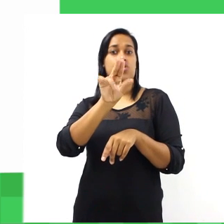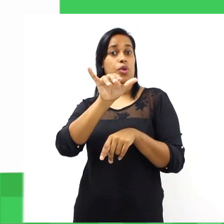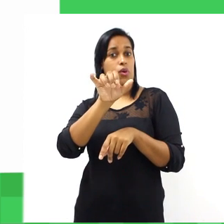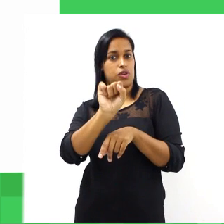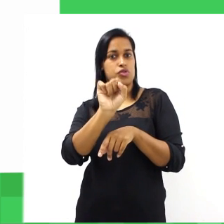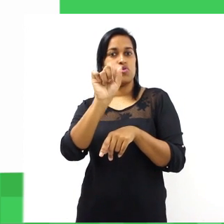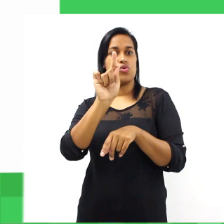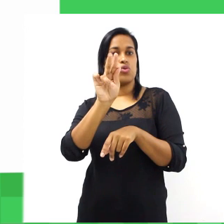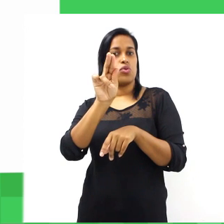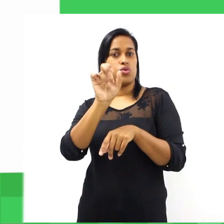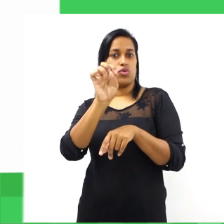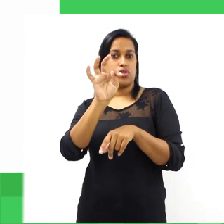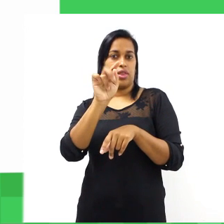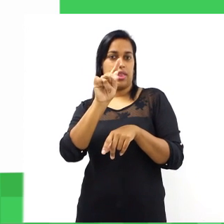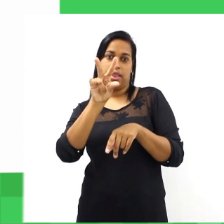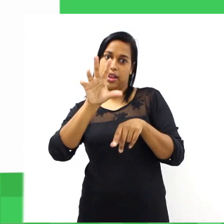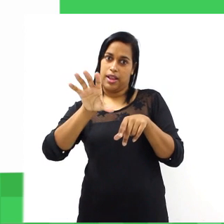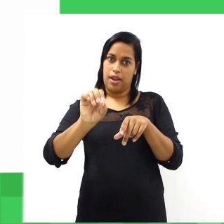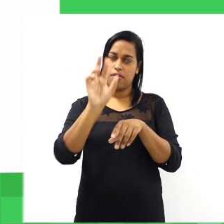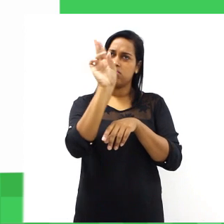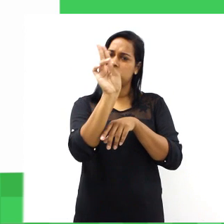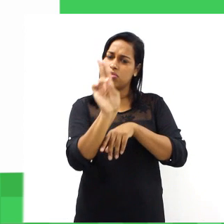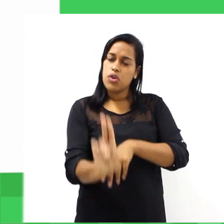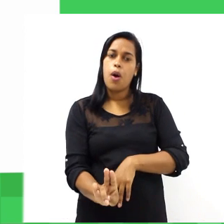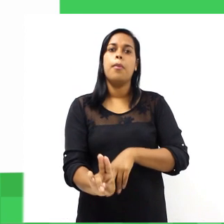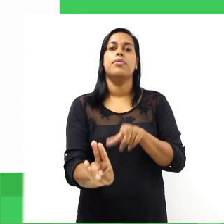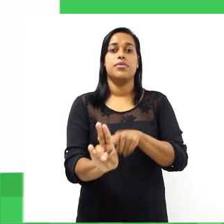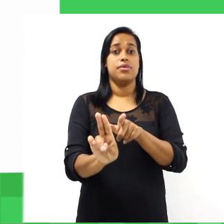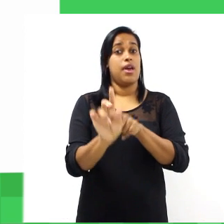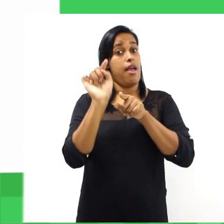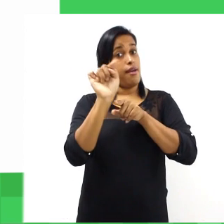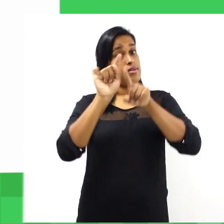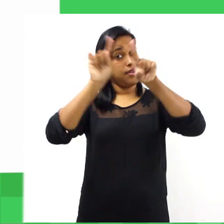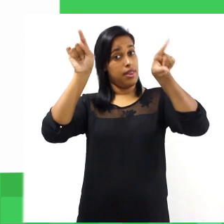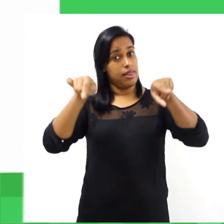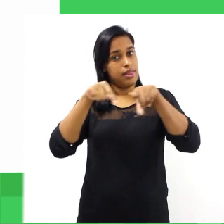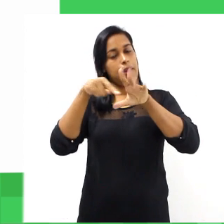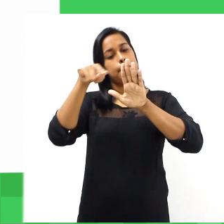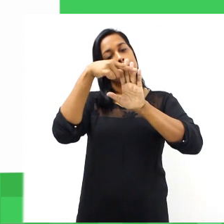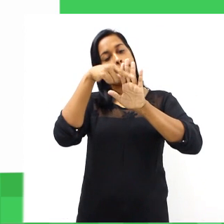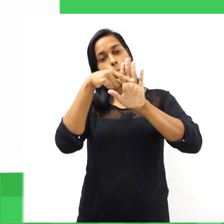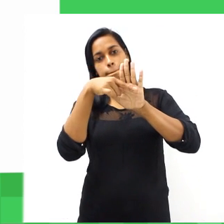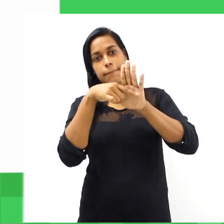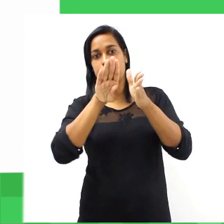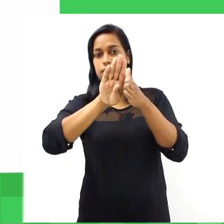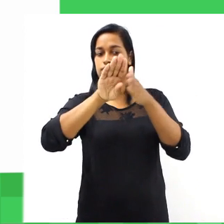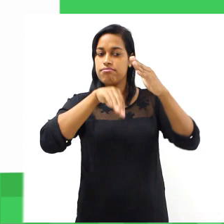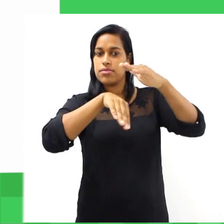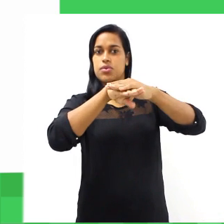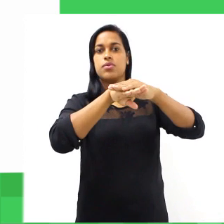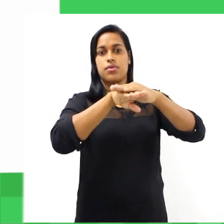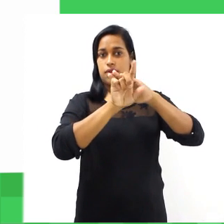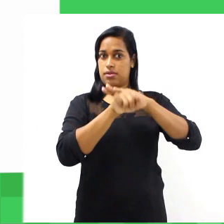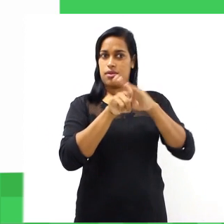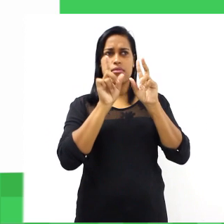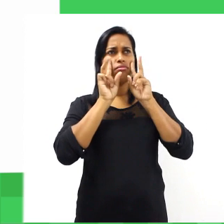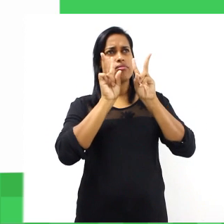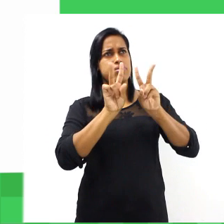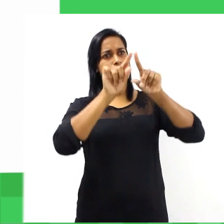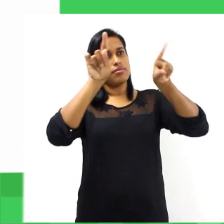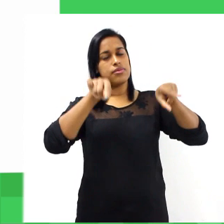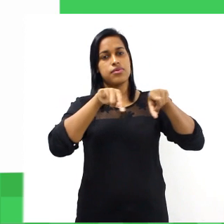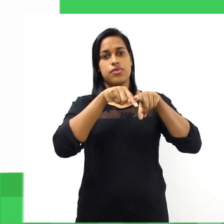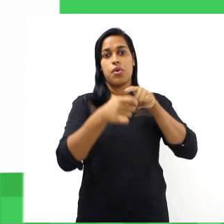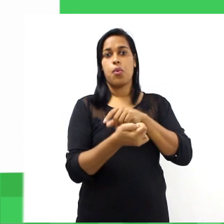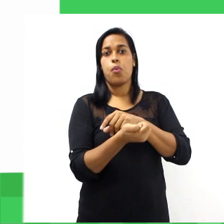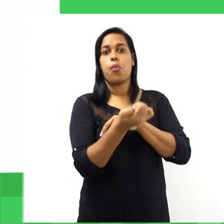Veja que essa tabela é o que o banco de dados guarda, ok? Mas nessa tabela de cara nós não vemos